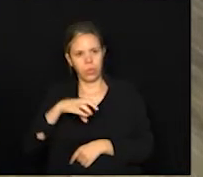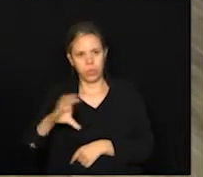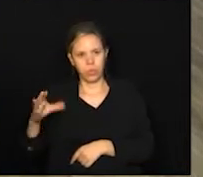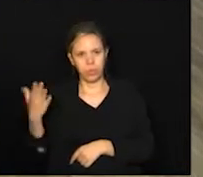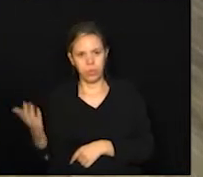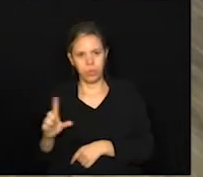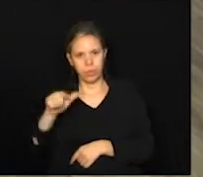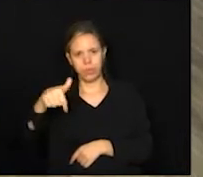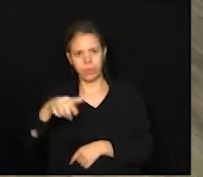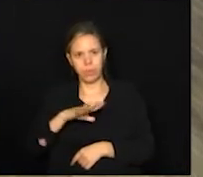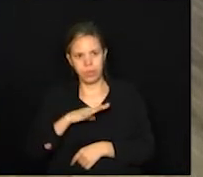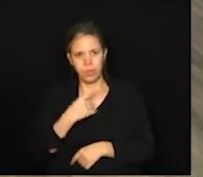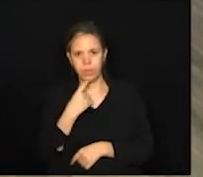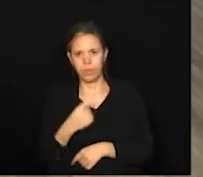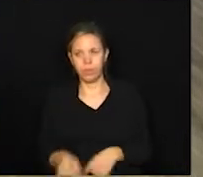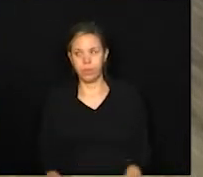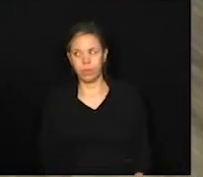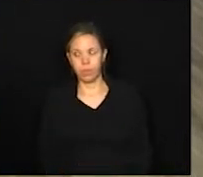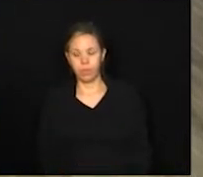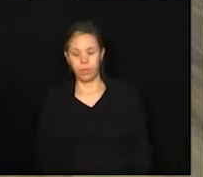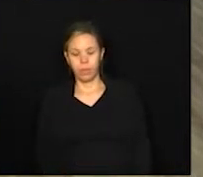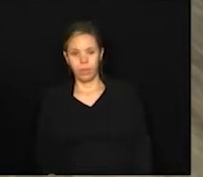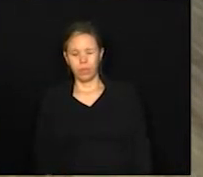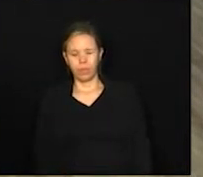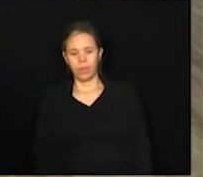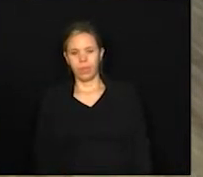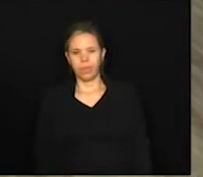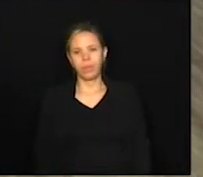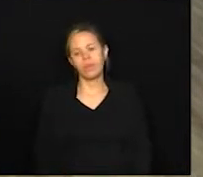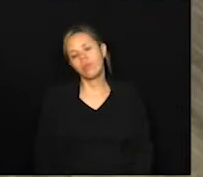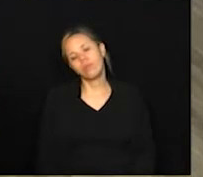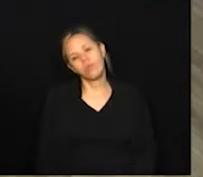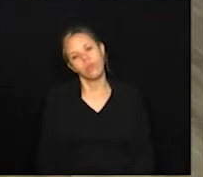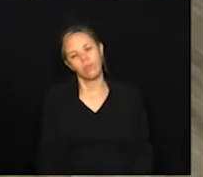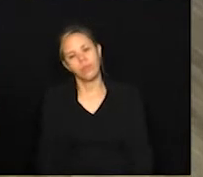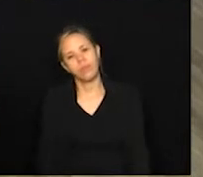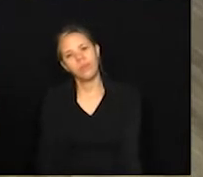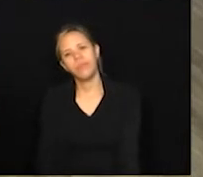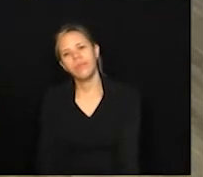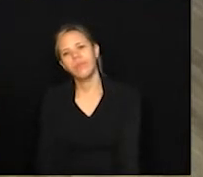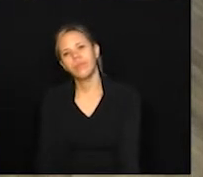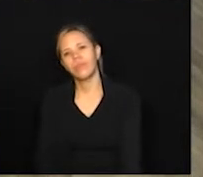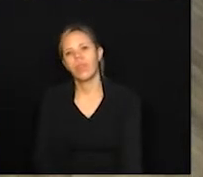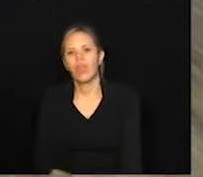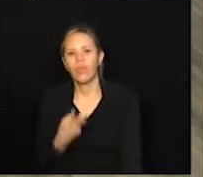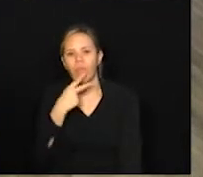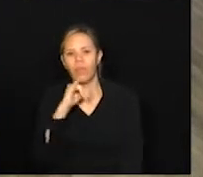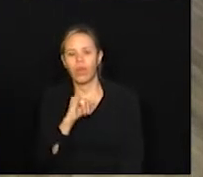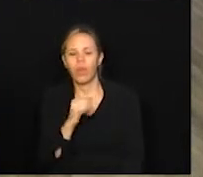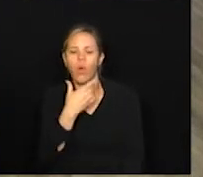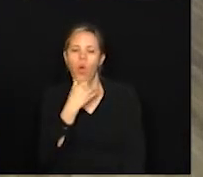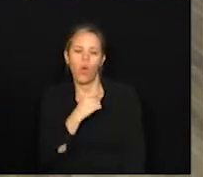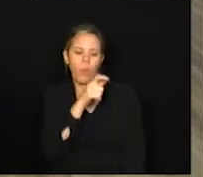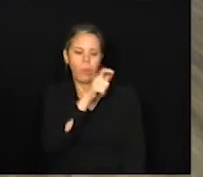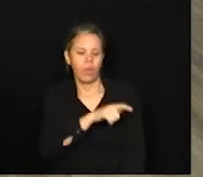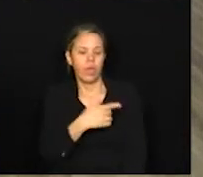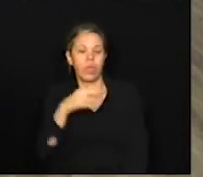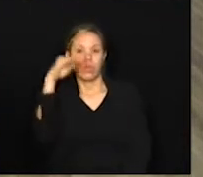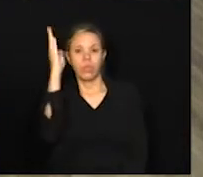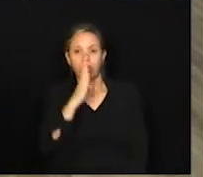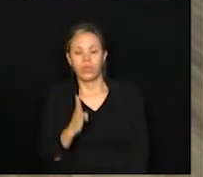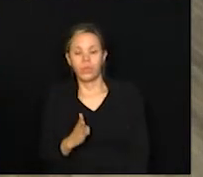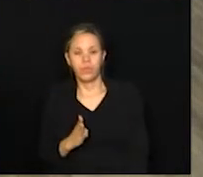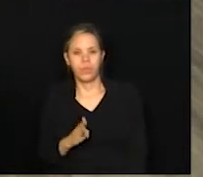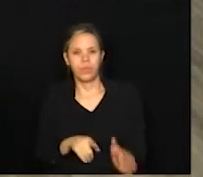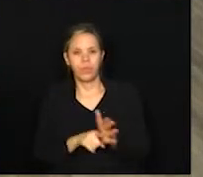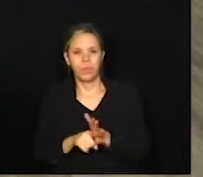metropolitana e depois a cidade de Campinas. Eu vou aproveitar que a gente falou aí do pai do Hector, né? Olha, no Brasil, de acordo